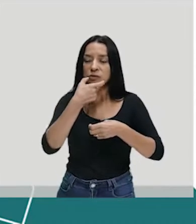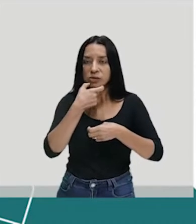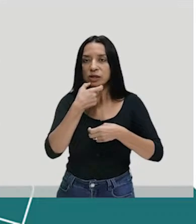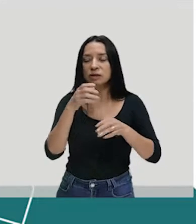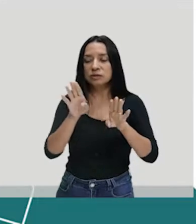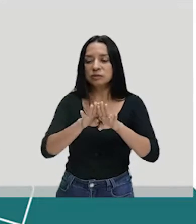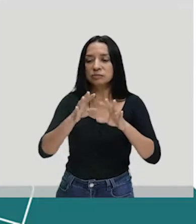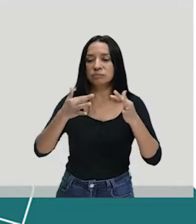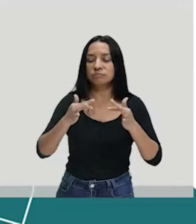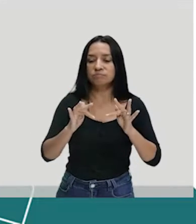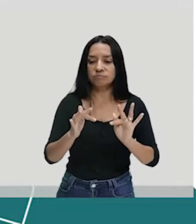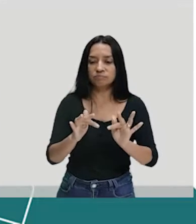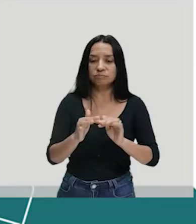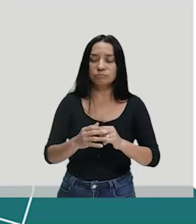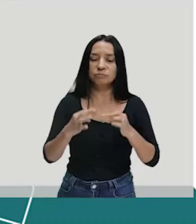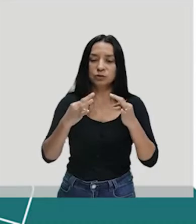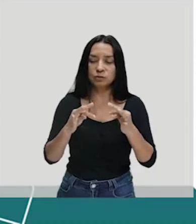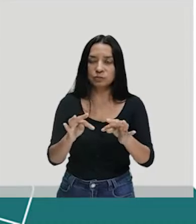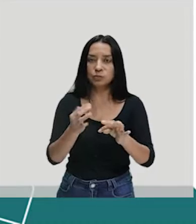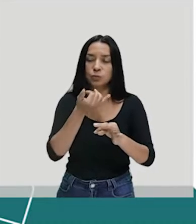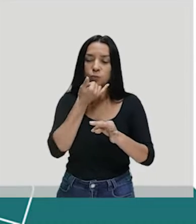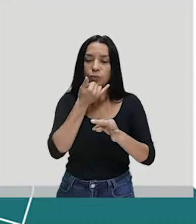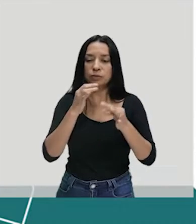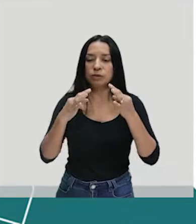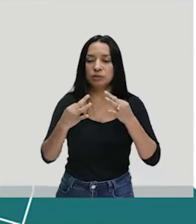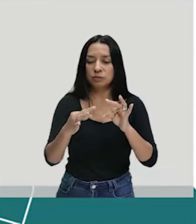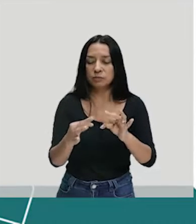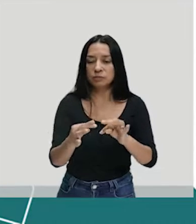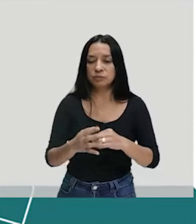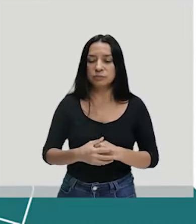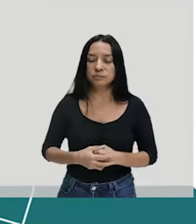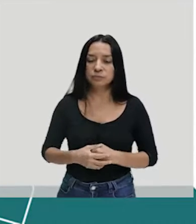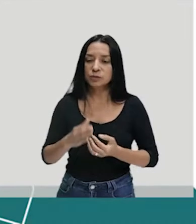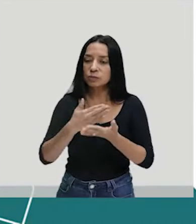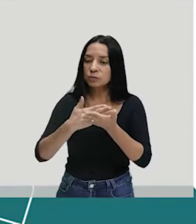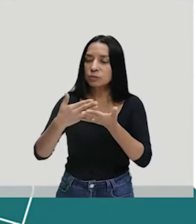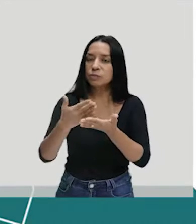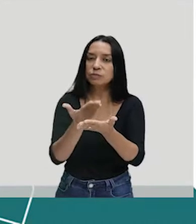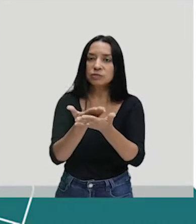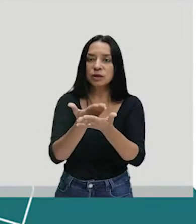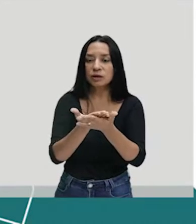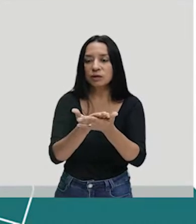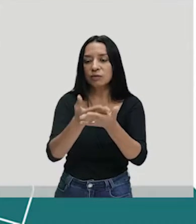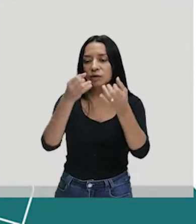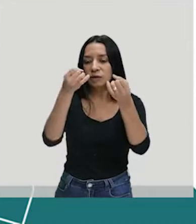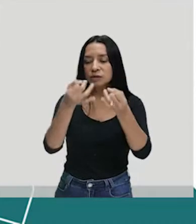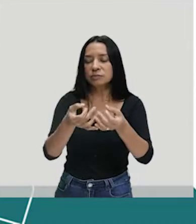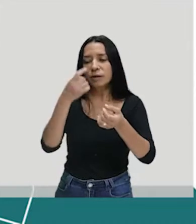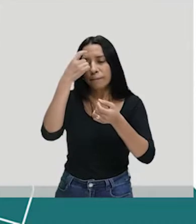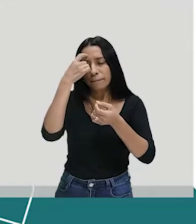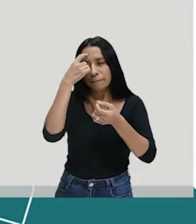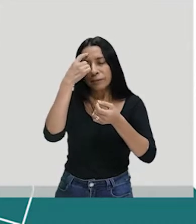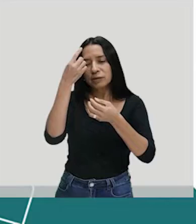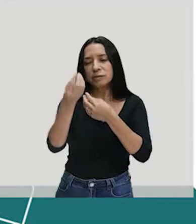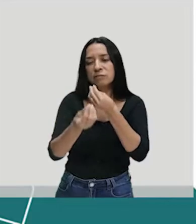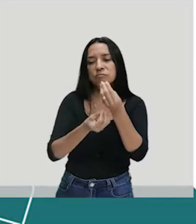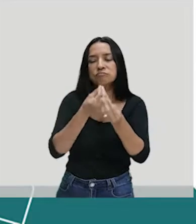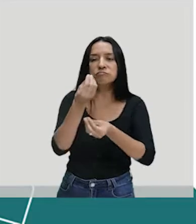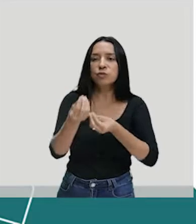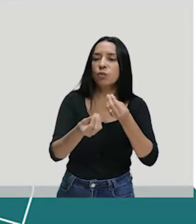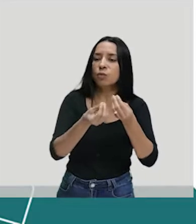conta da tecnologia fazendo parte do nosso dia a dia no começo dessa aula eu falei para vocês Pensa em um pouco